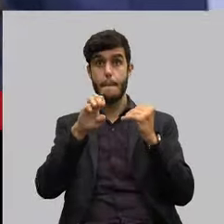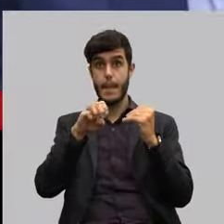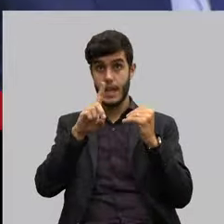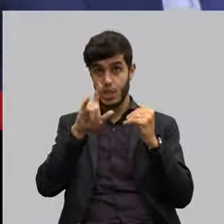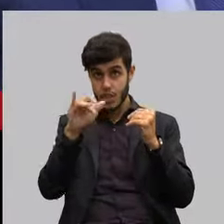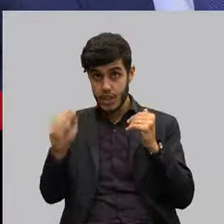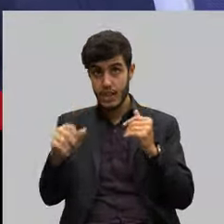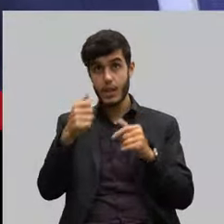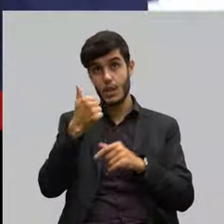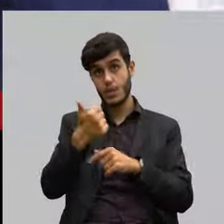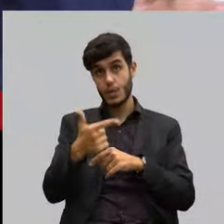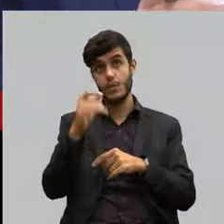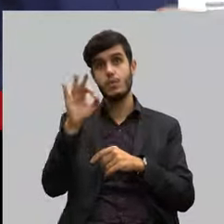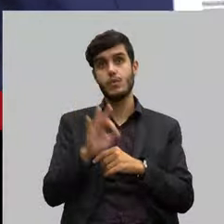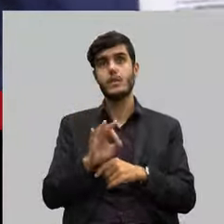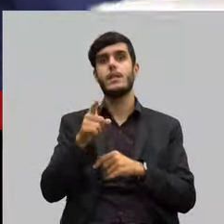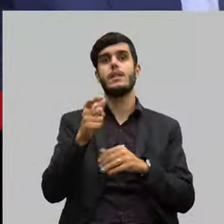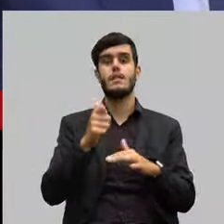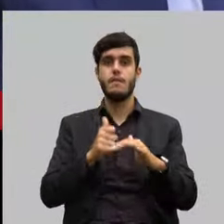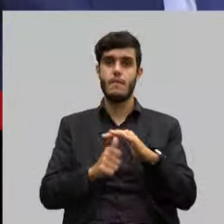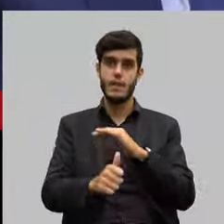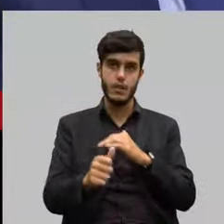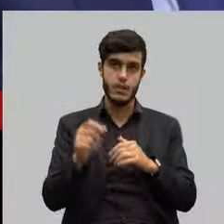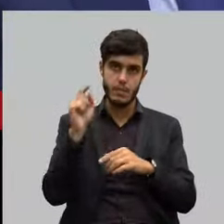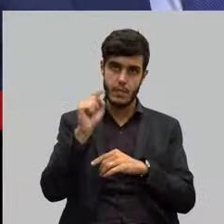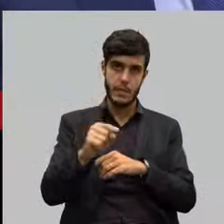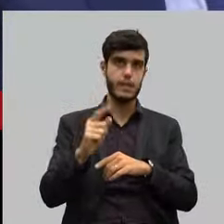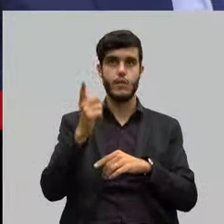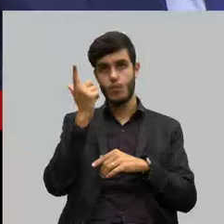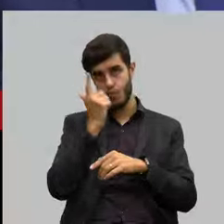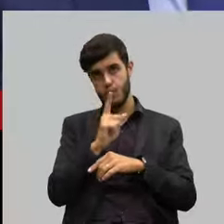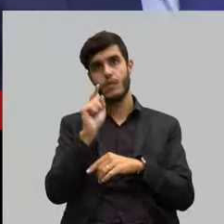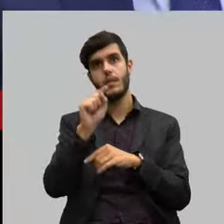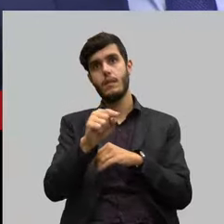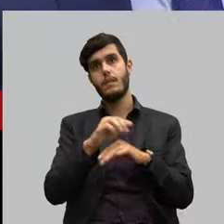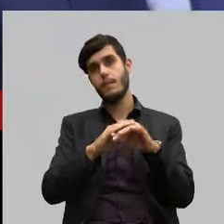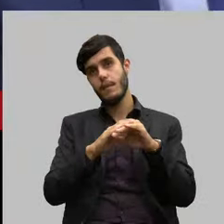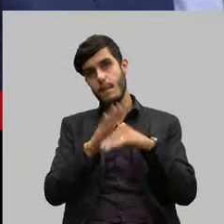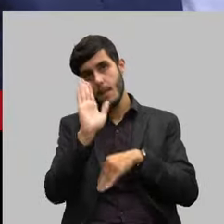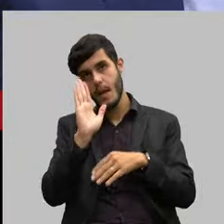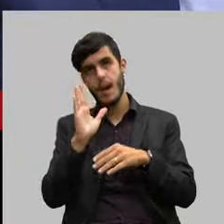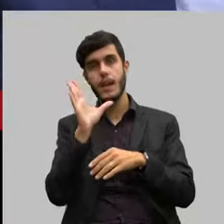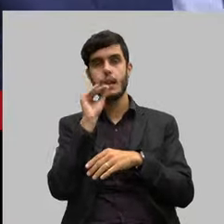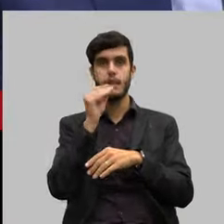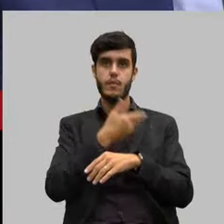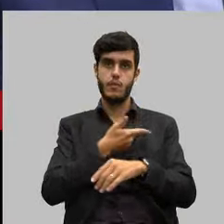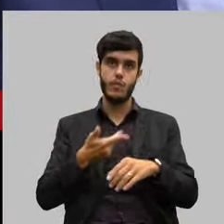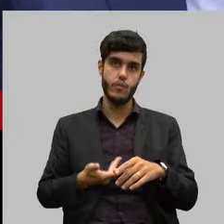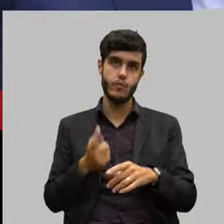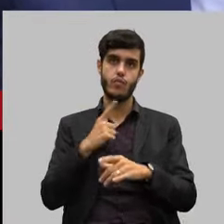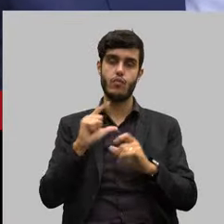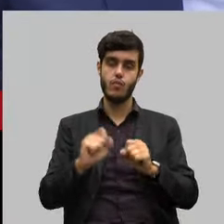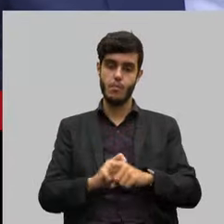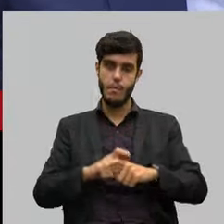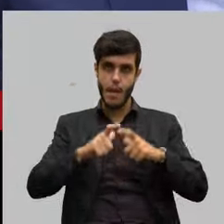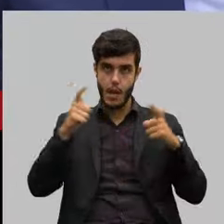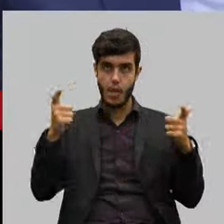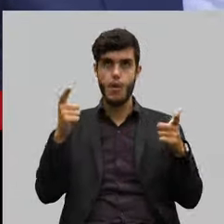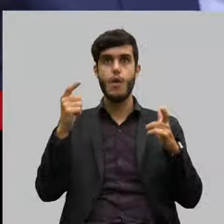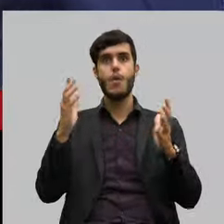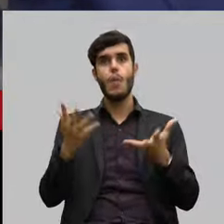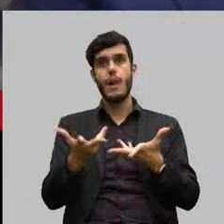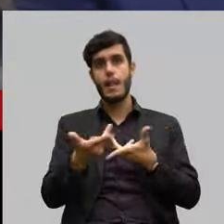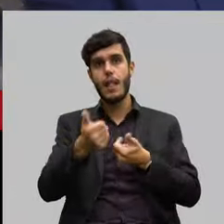investimento não teria lá na ponta chegado mais eh serviços de maior qualidade à população e